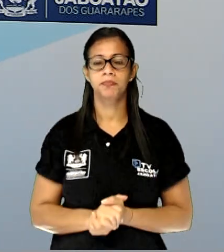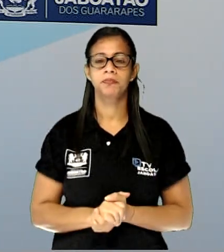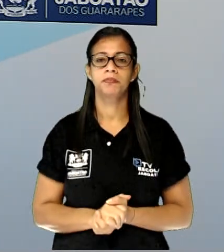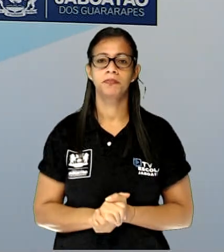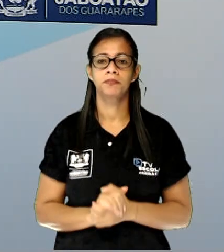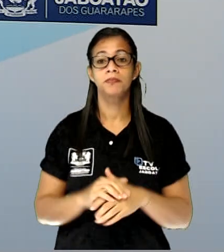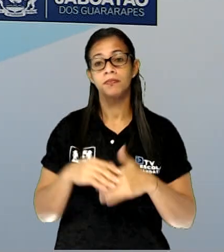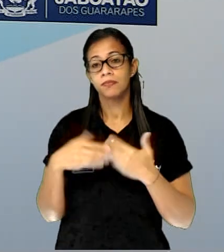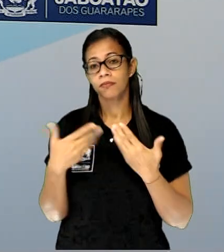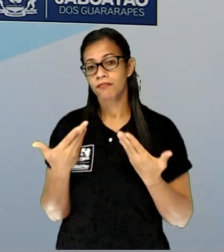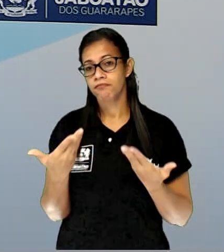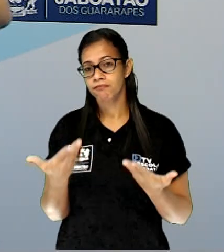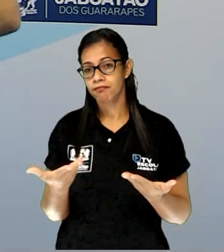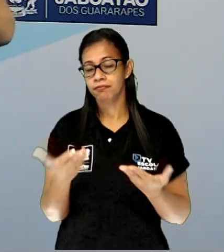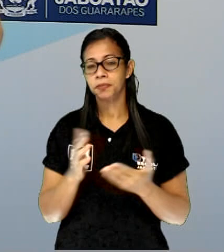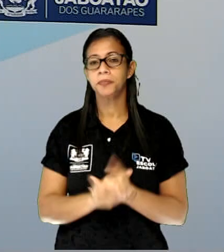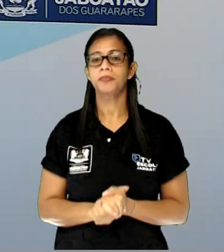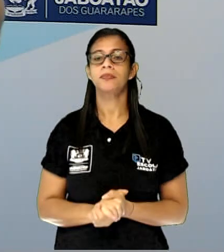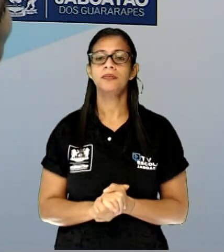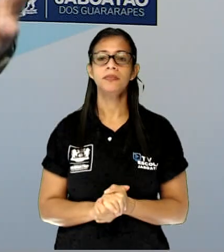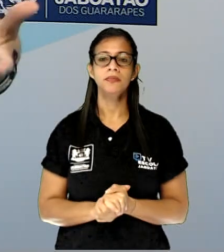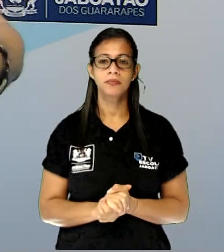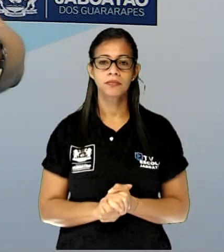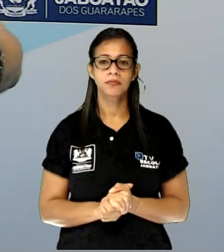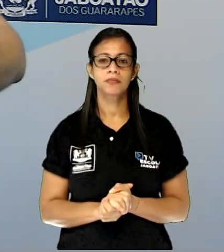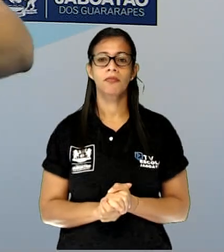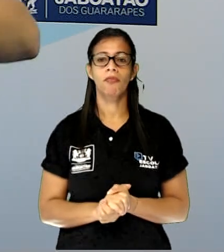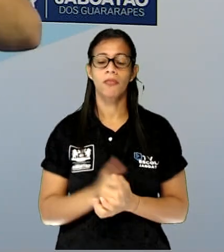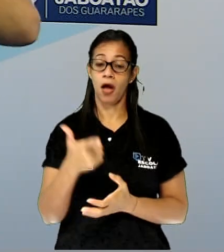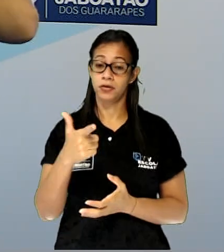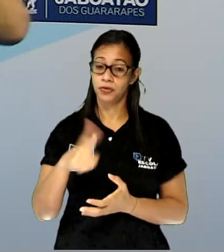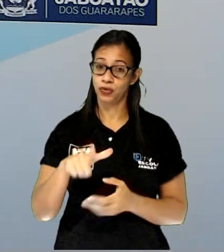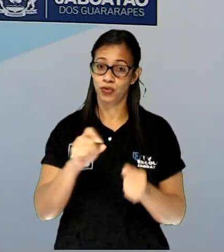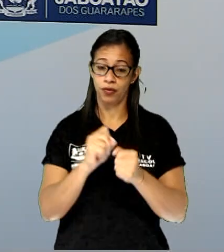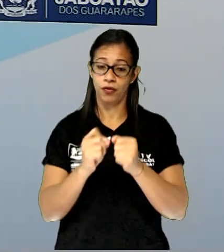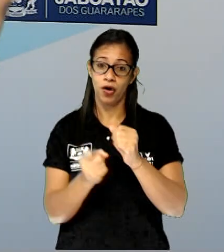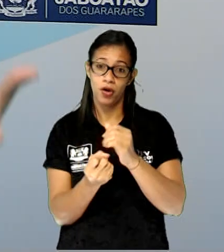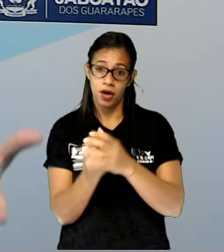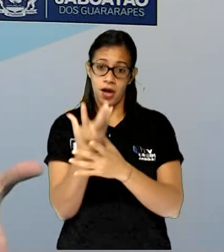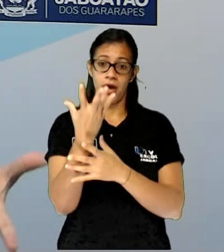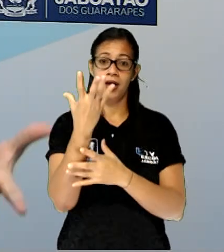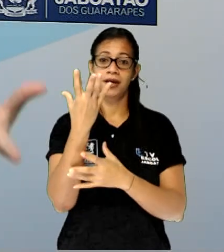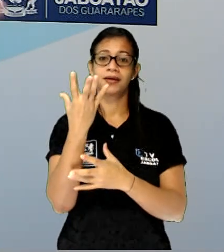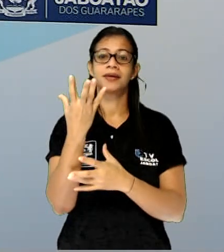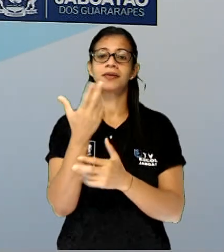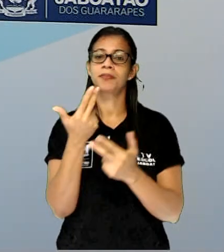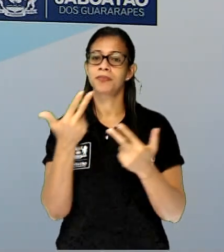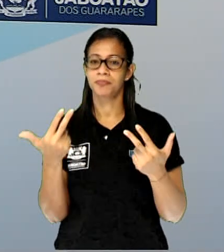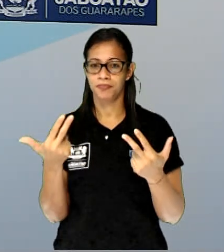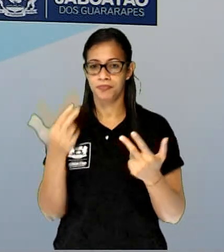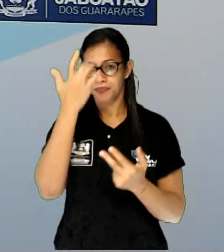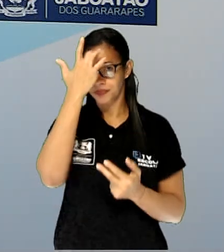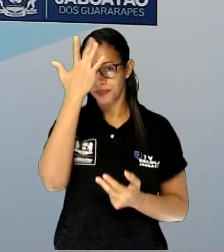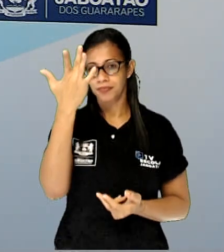Então, mais uma vez, a gente inventando coisas para facilitar o nosso dia a dia.